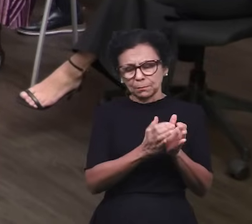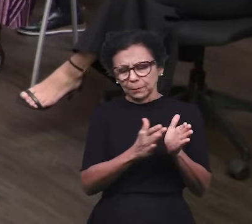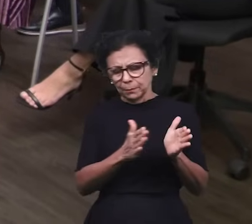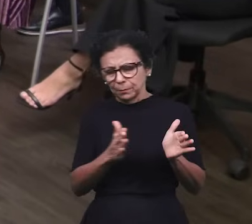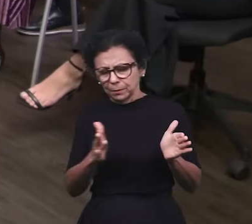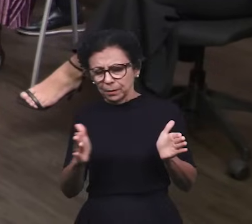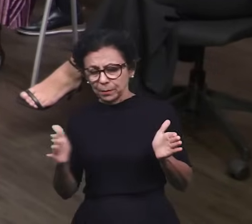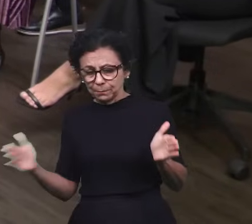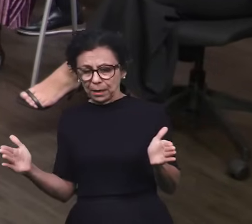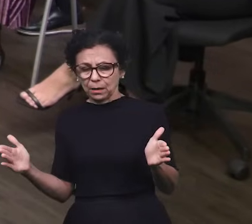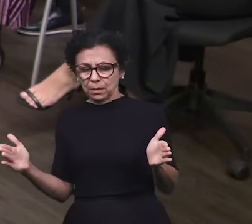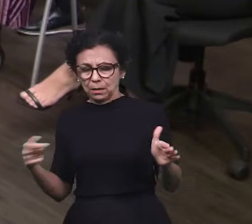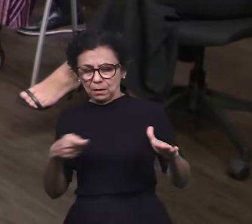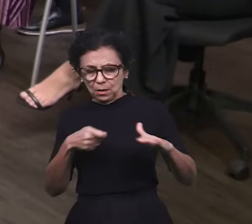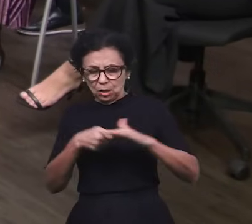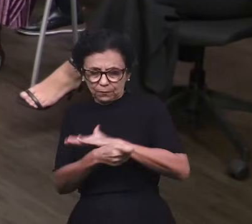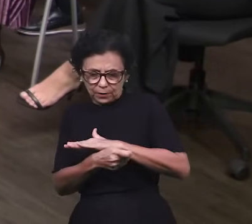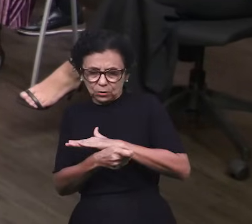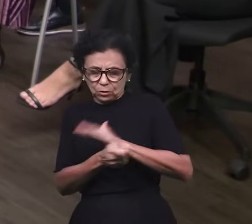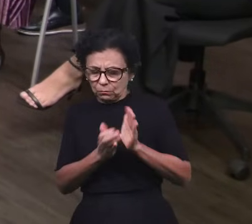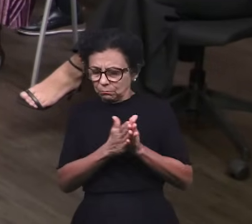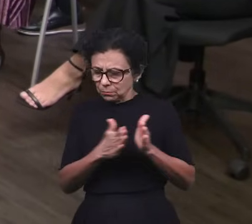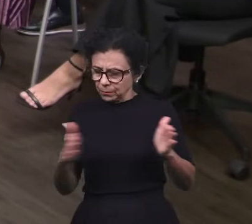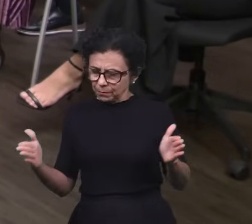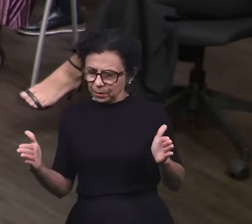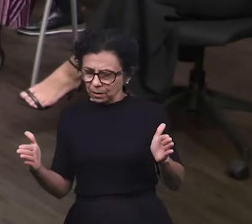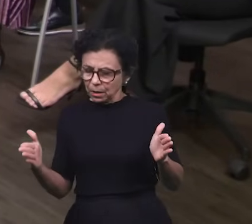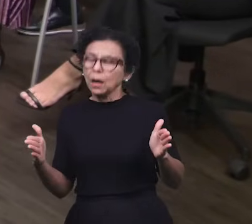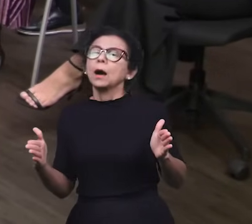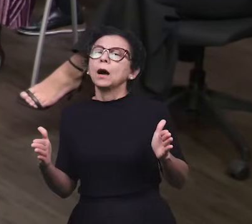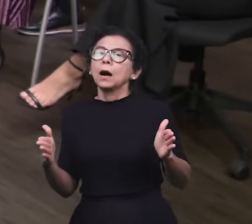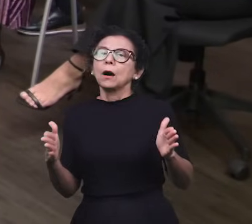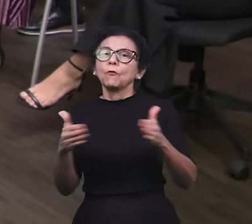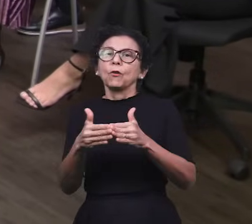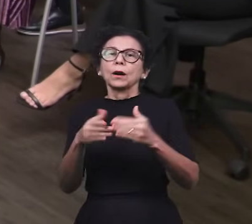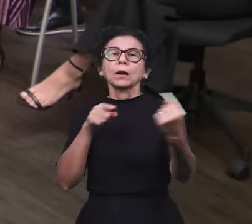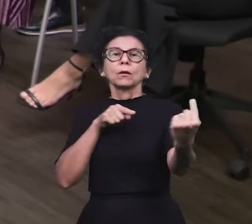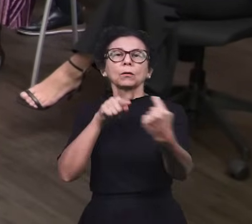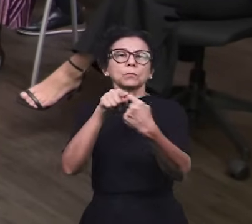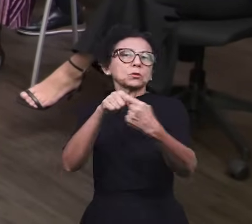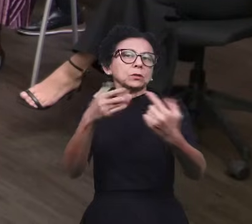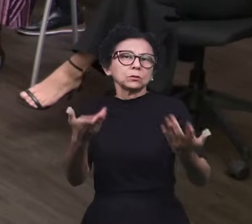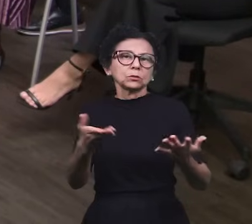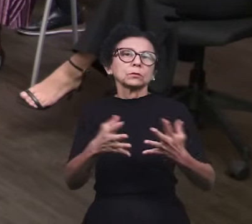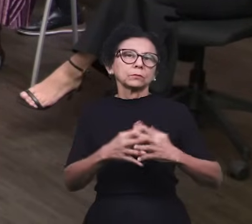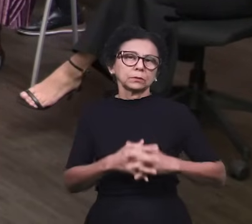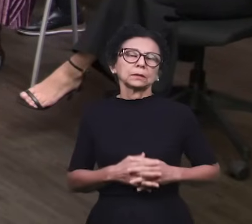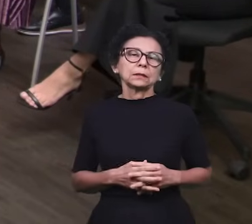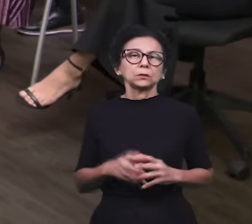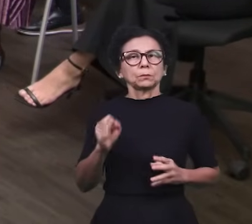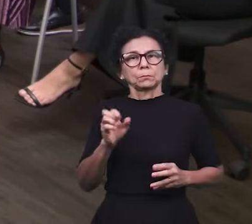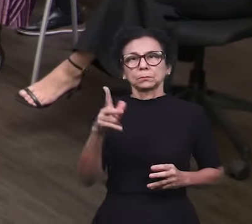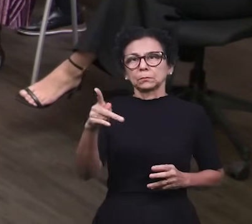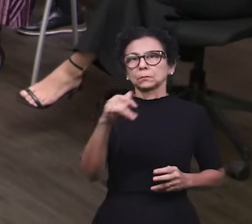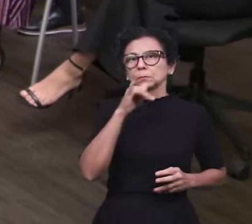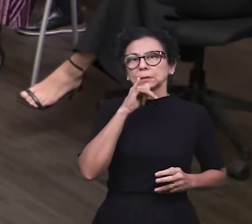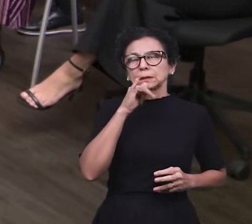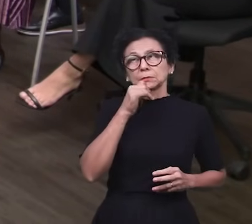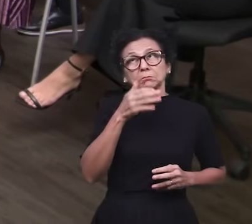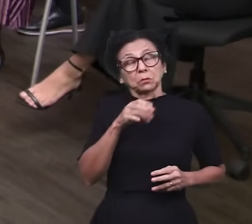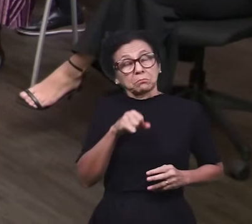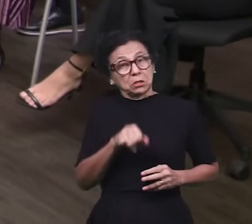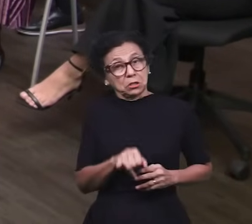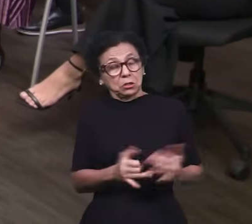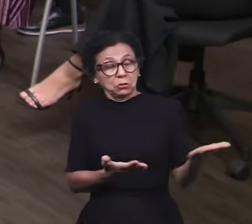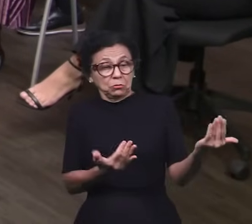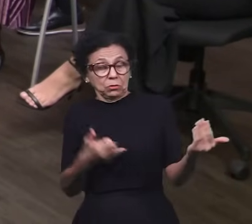que nós dizemos, e pode dedicar esses investimentos para esses objetivos de longuíssimo prazo, que é o caso do objetivo de aposentadoria. A